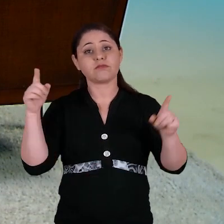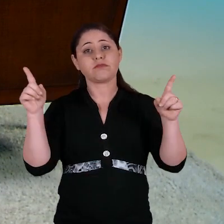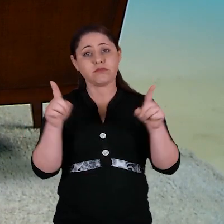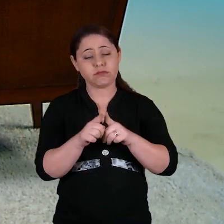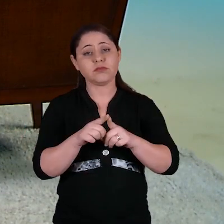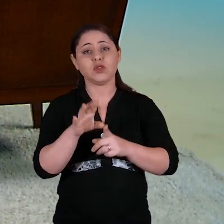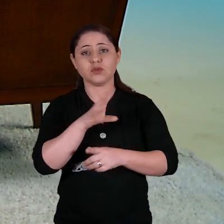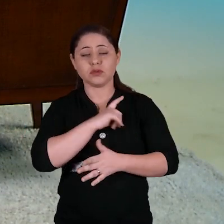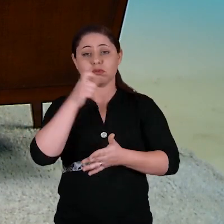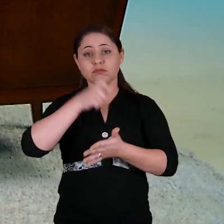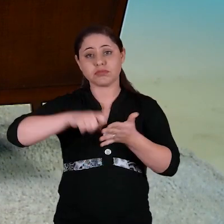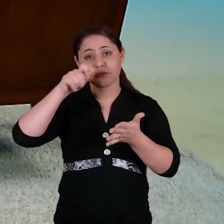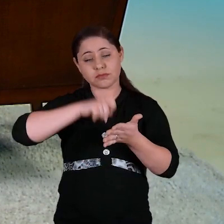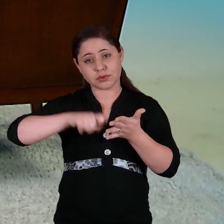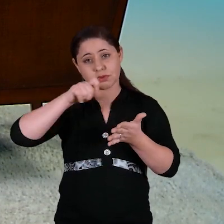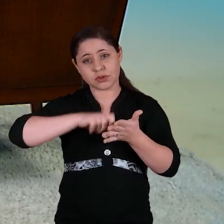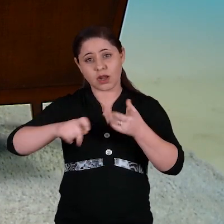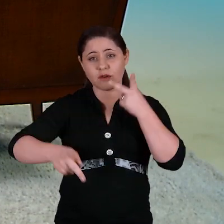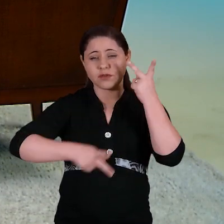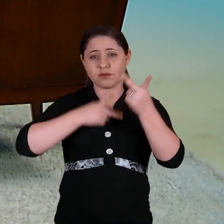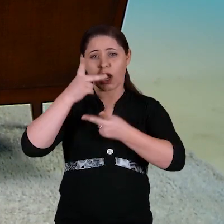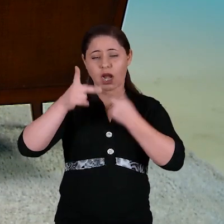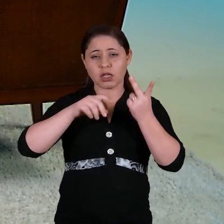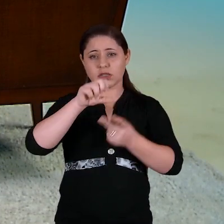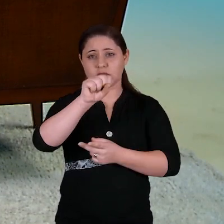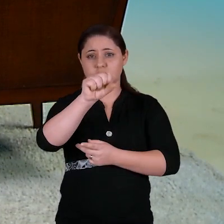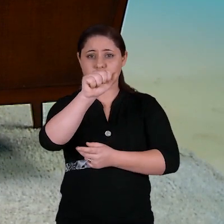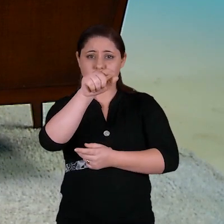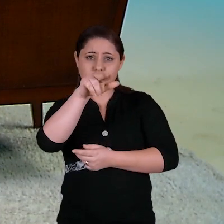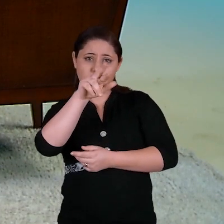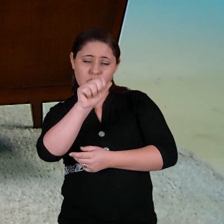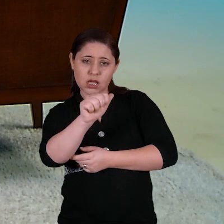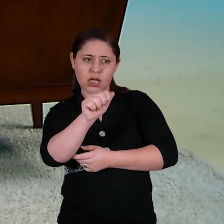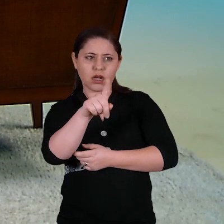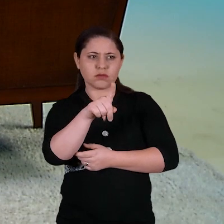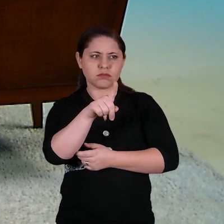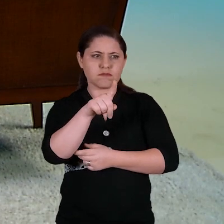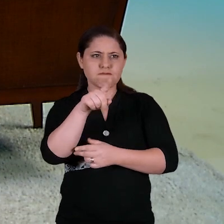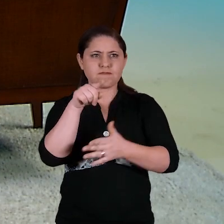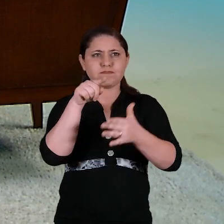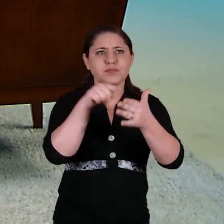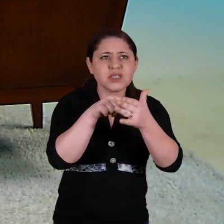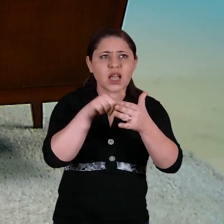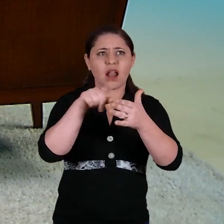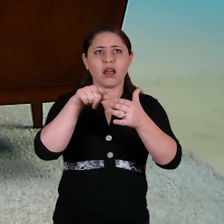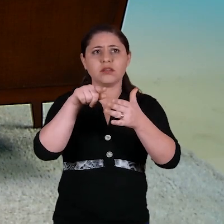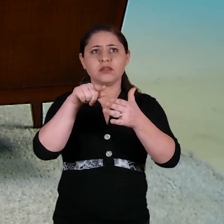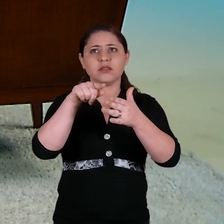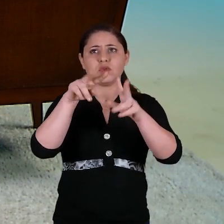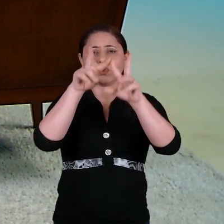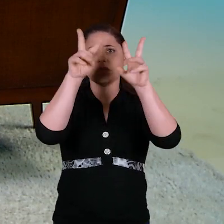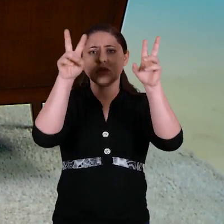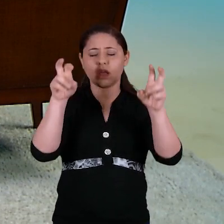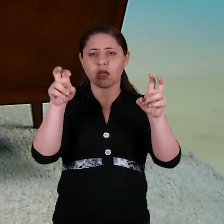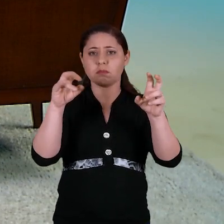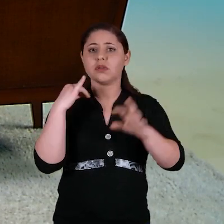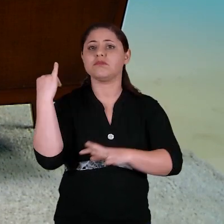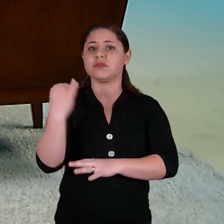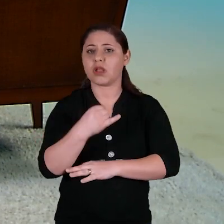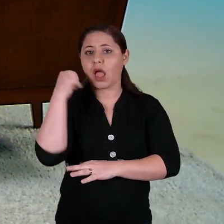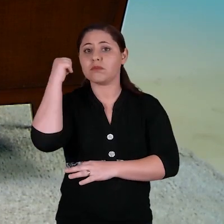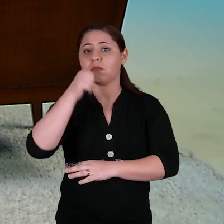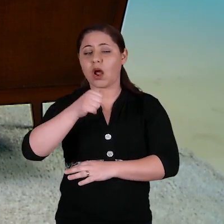de registrar aqui a fala da Sara, porque você tocou num assunto muito importante, né? As mulheres, elas